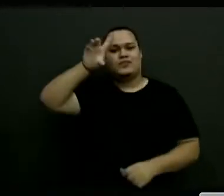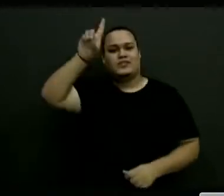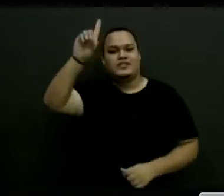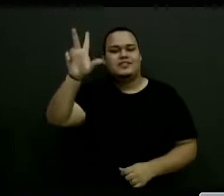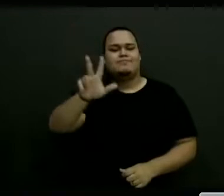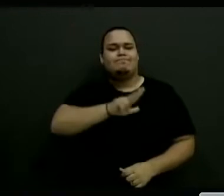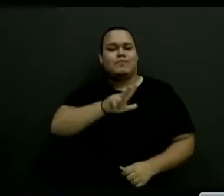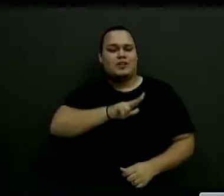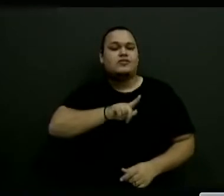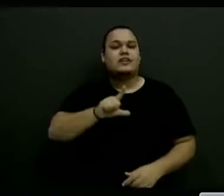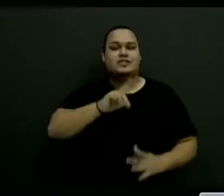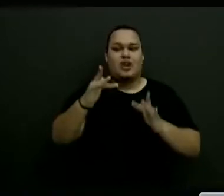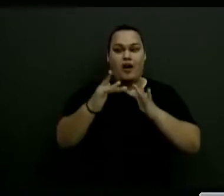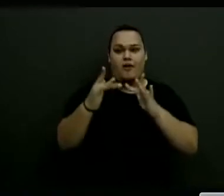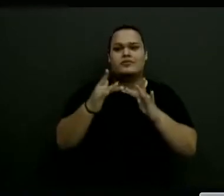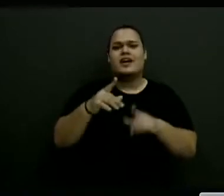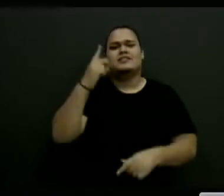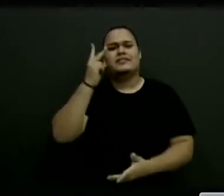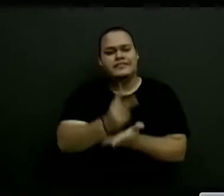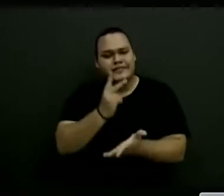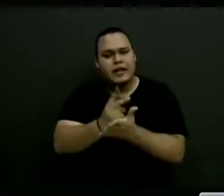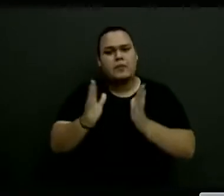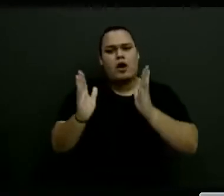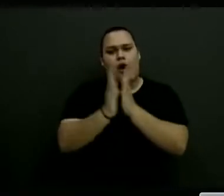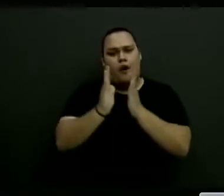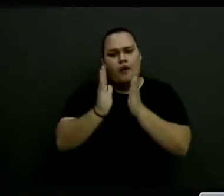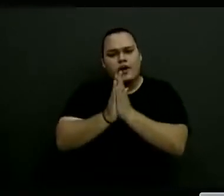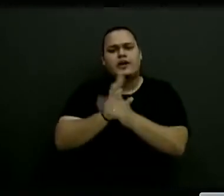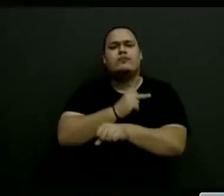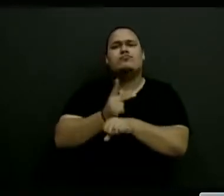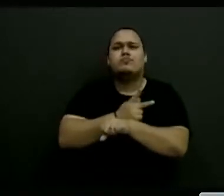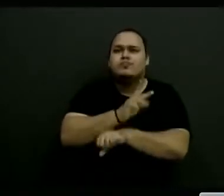para poder orar, para buscar o equilíbrio